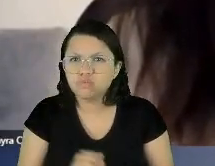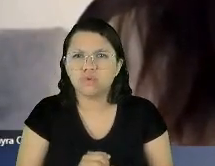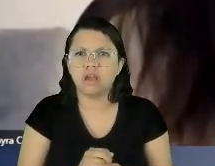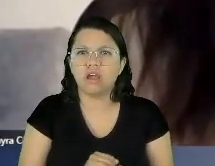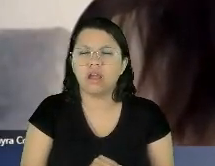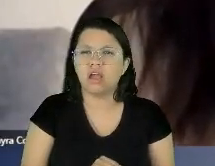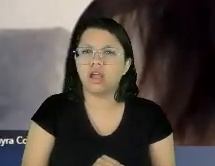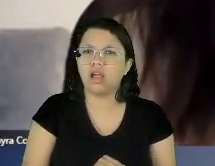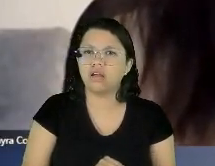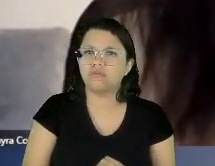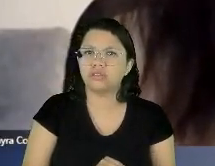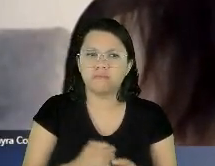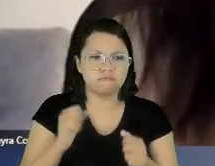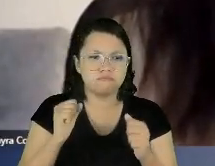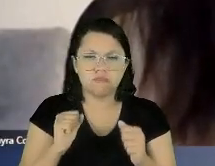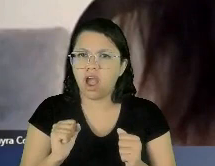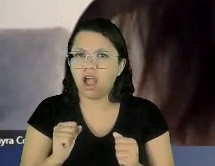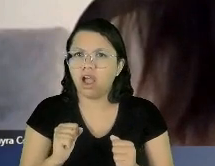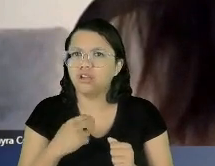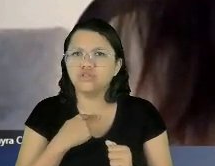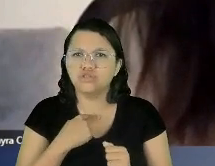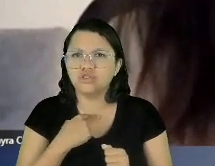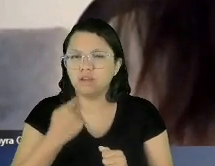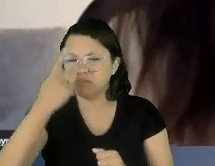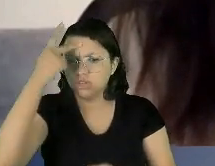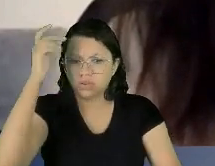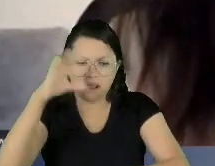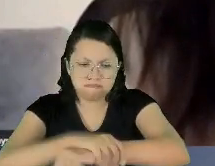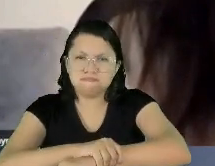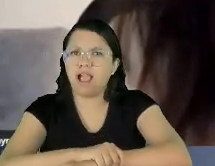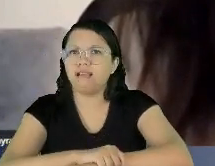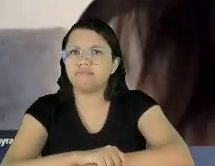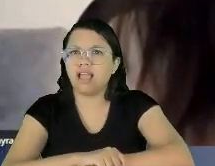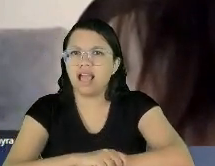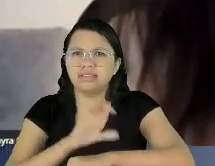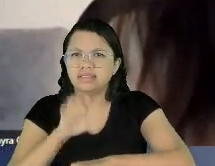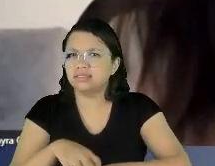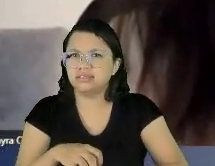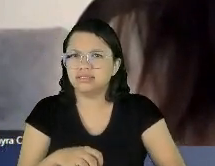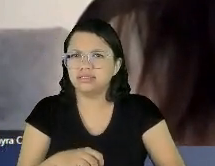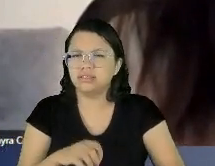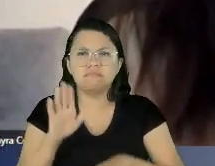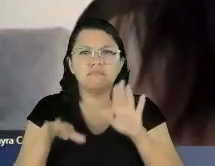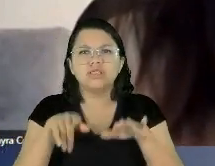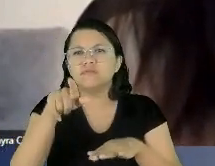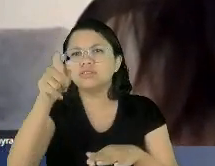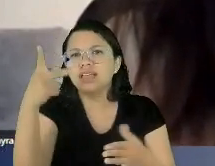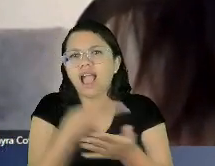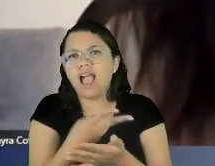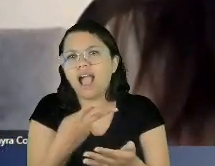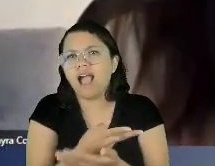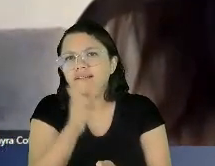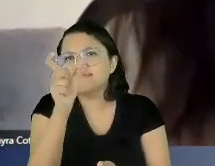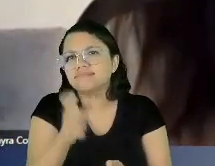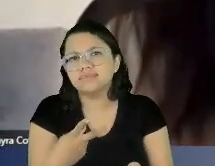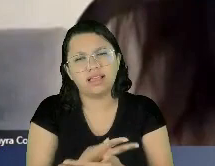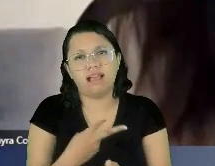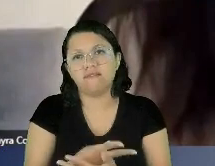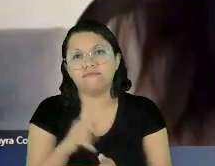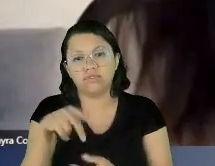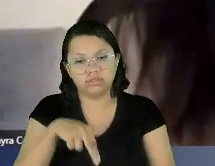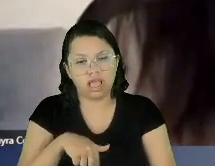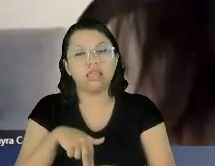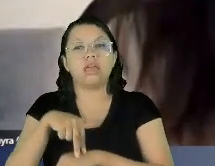nunca, em hipótese alguma, você vai deixar quem quer que seja te apertar desse jeito. Por mais errada que